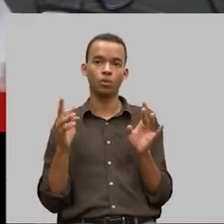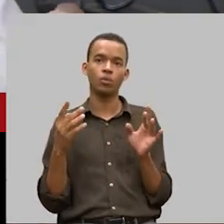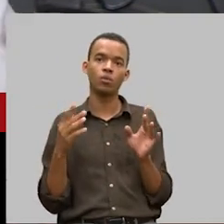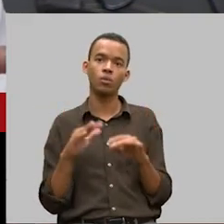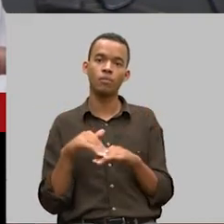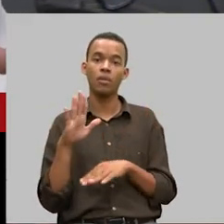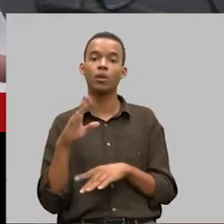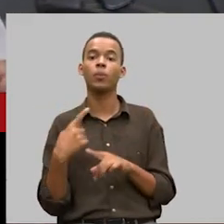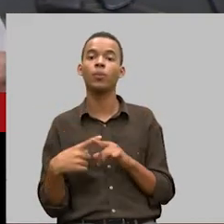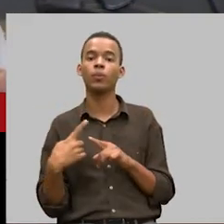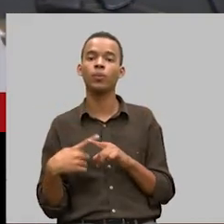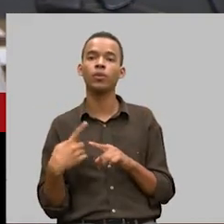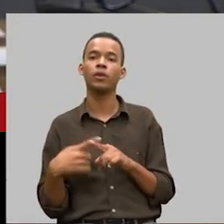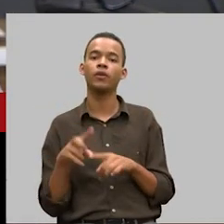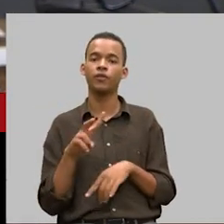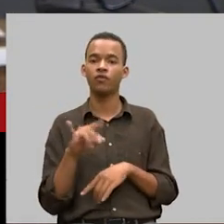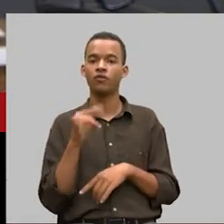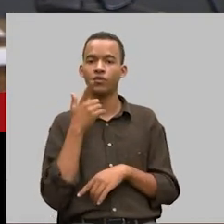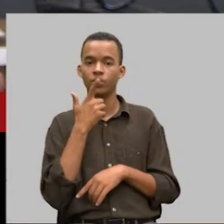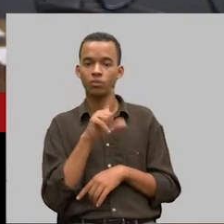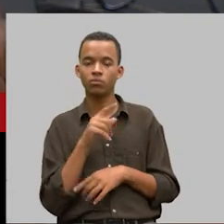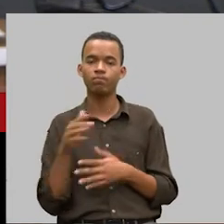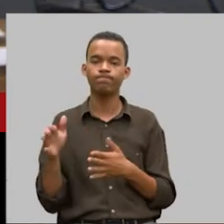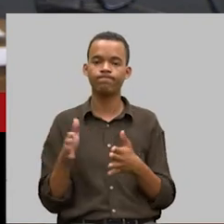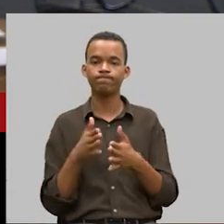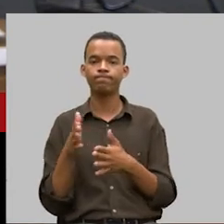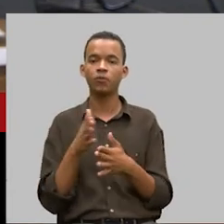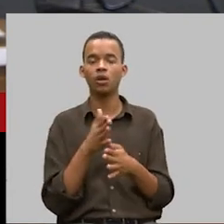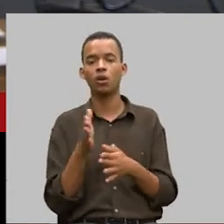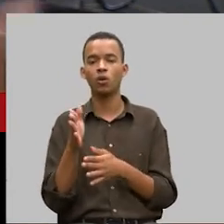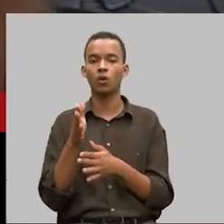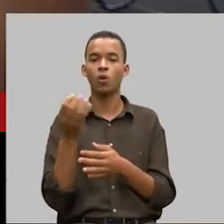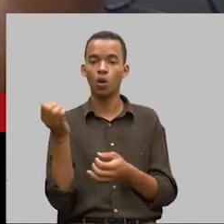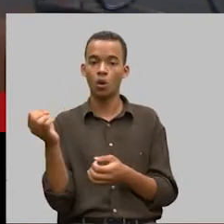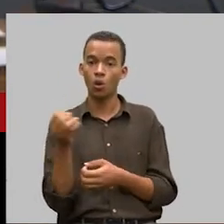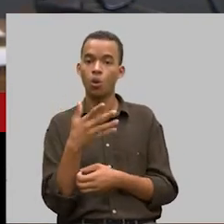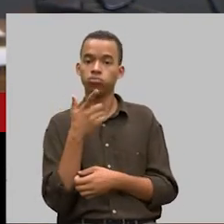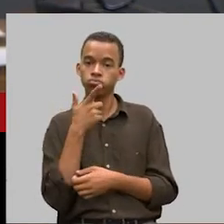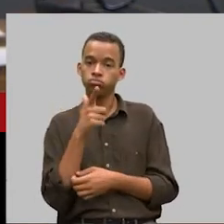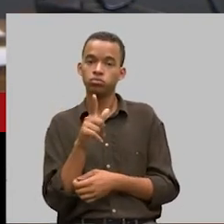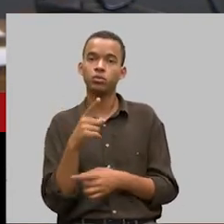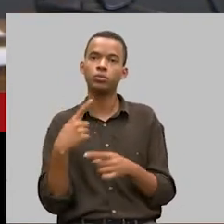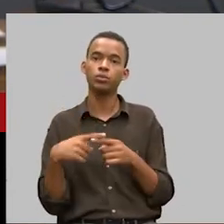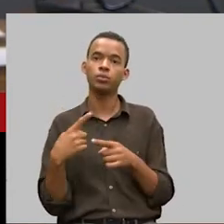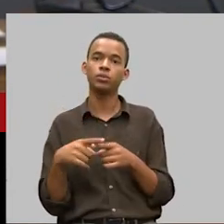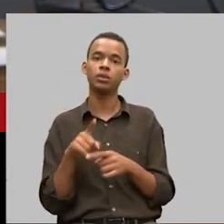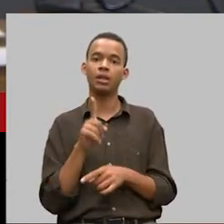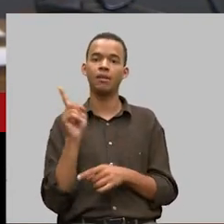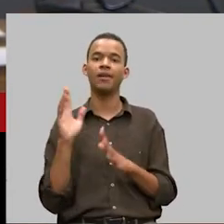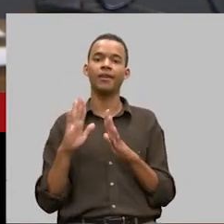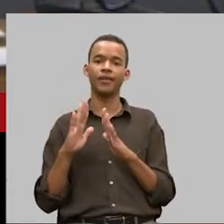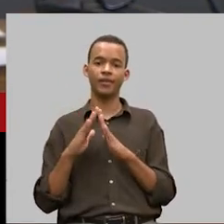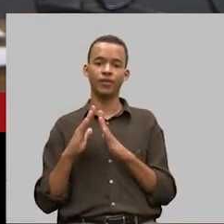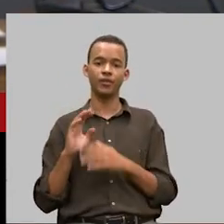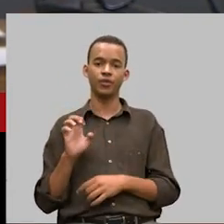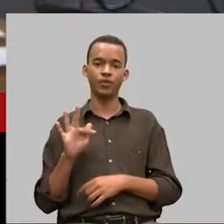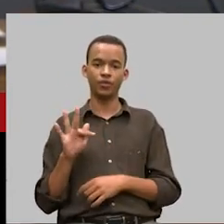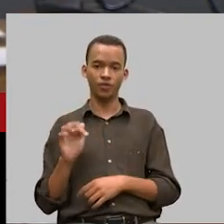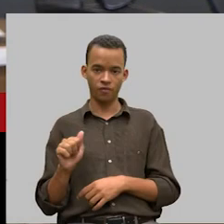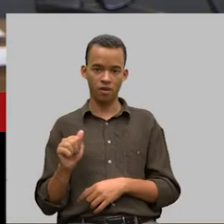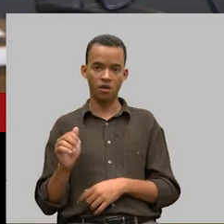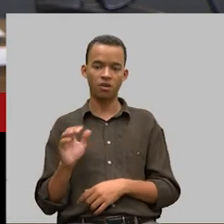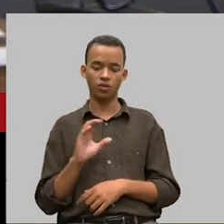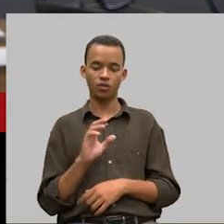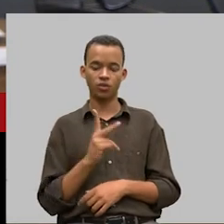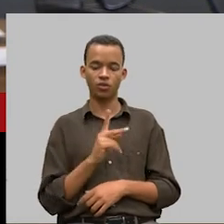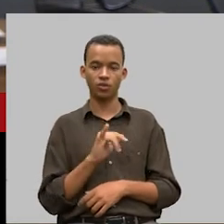driblar alguns e encontrar alguns caminhos aí né que talvez lá na Efa Chico naquela época a gente não encontrava e um dos